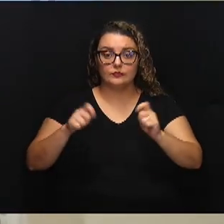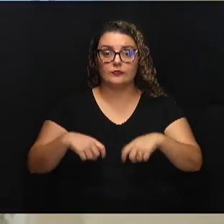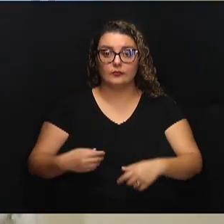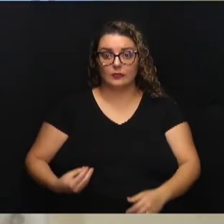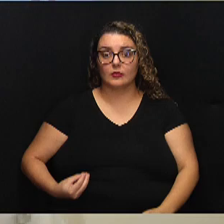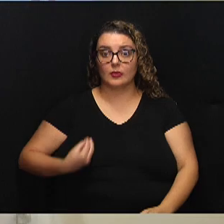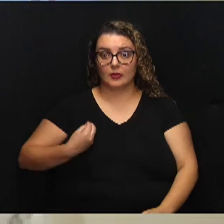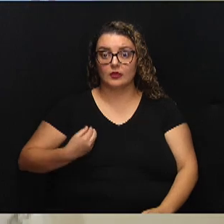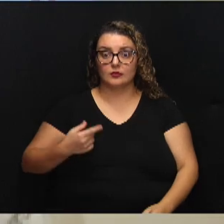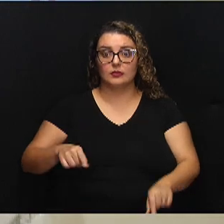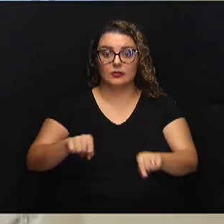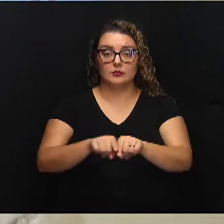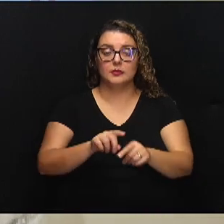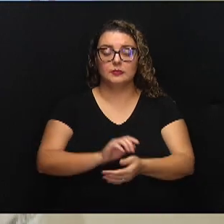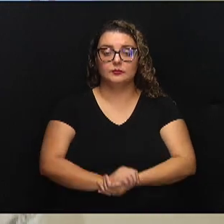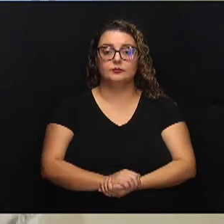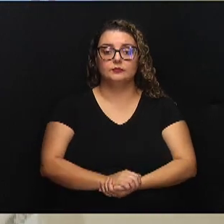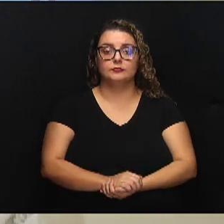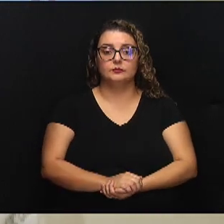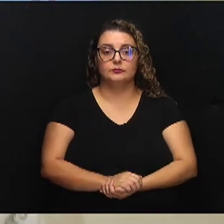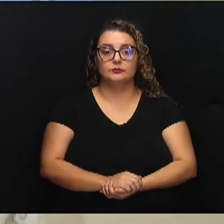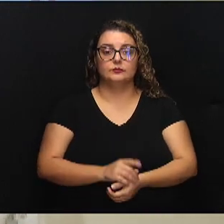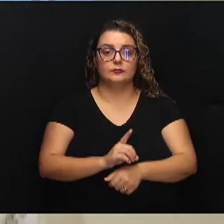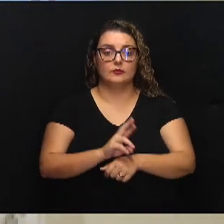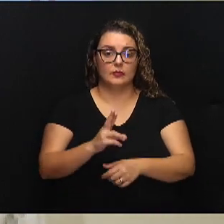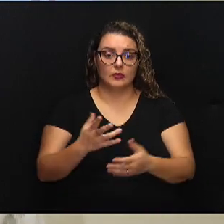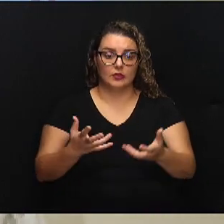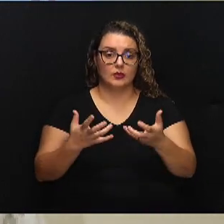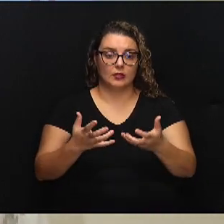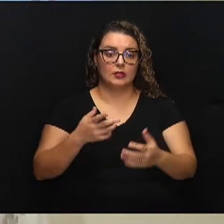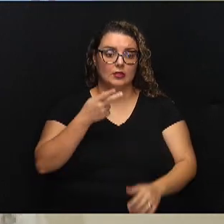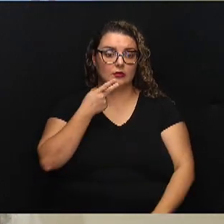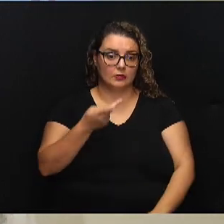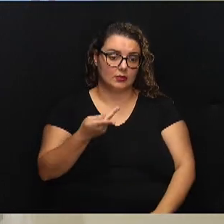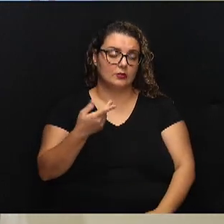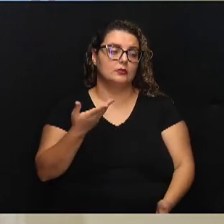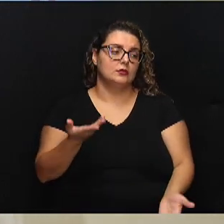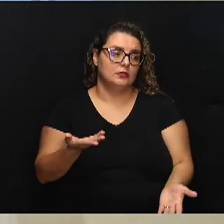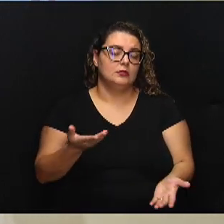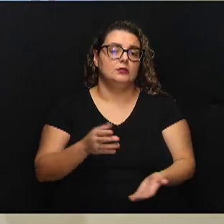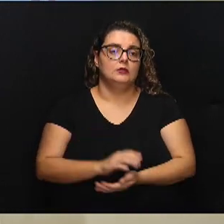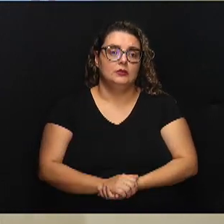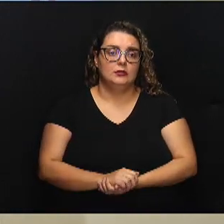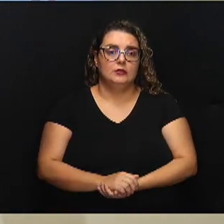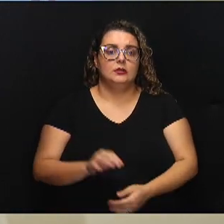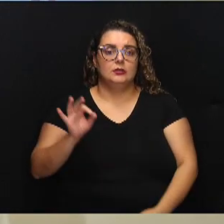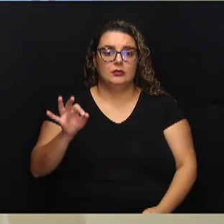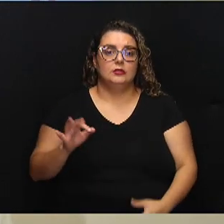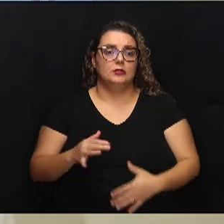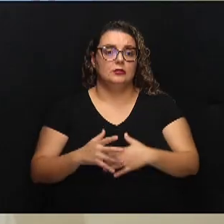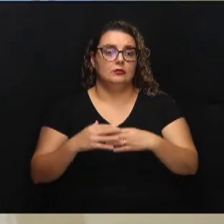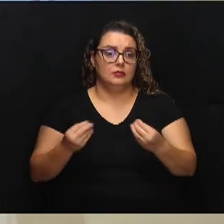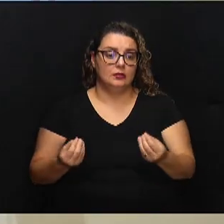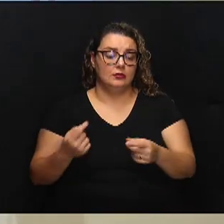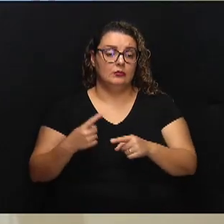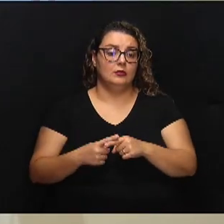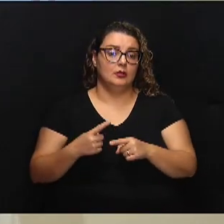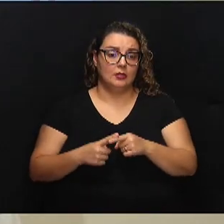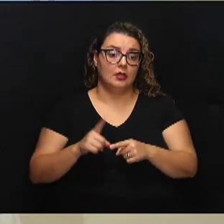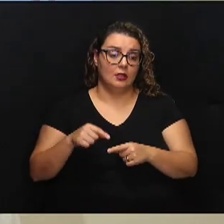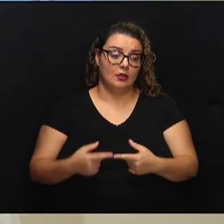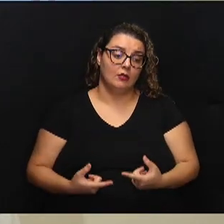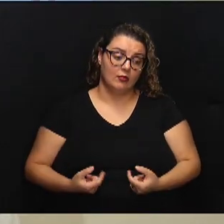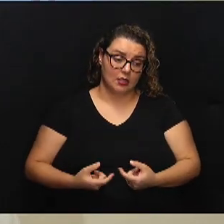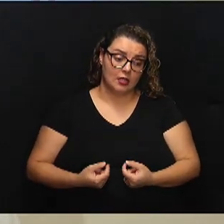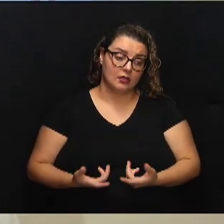para as pacientes. Doutora, até ia te perguntar exatamente isso, né? A chance de cura, porque é um câncer,